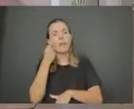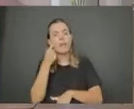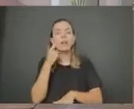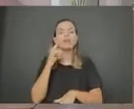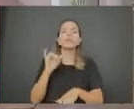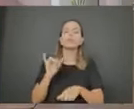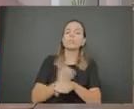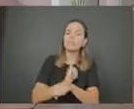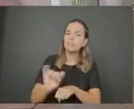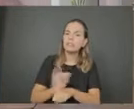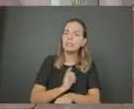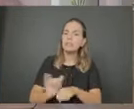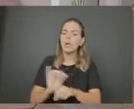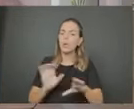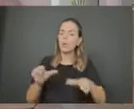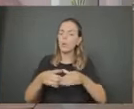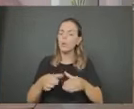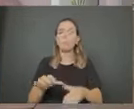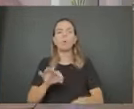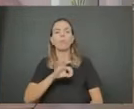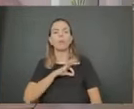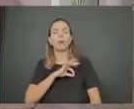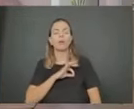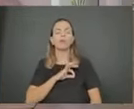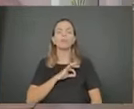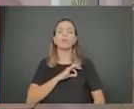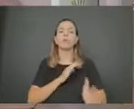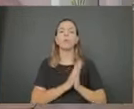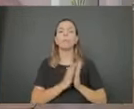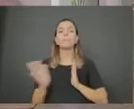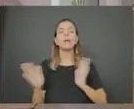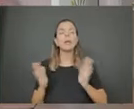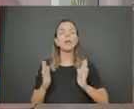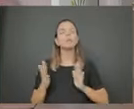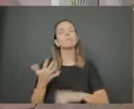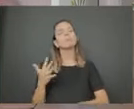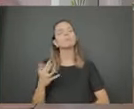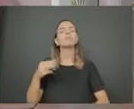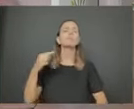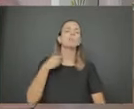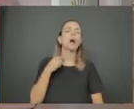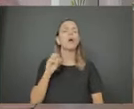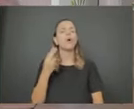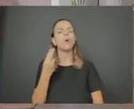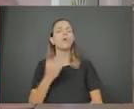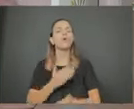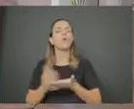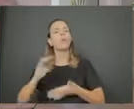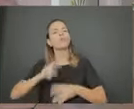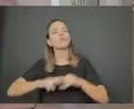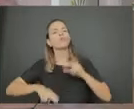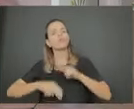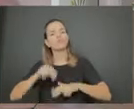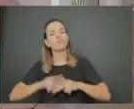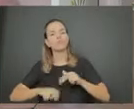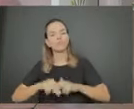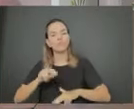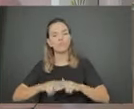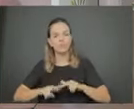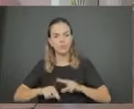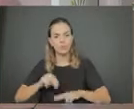militares. A nossa previsão é para em maio ou início de junho se iniciar as escolas de 2.400 homens em todo o